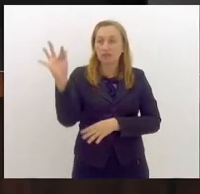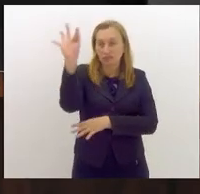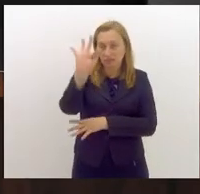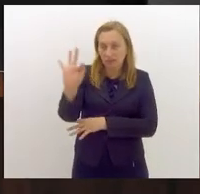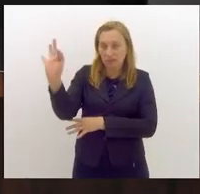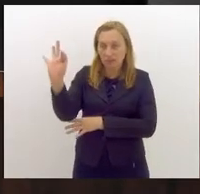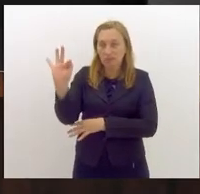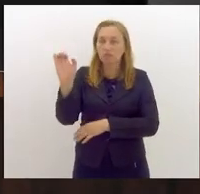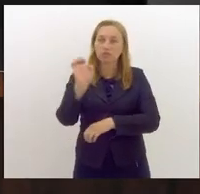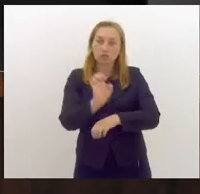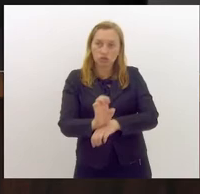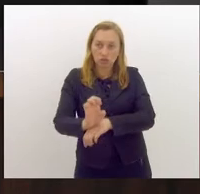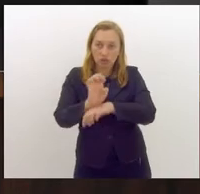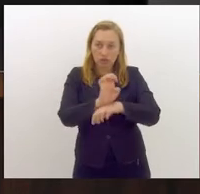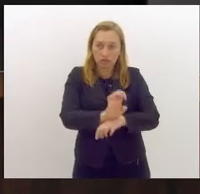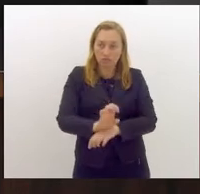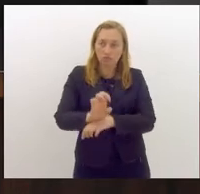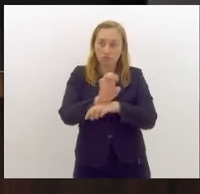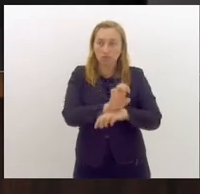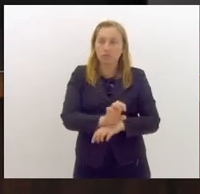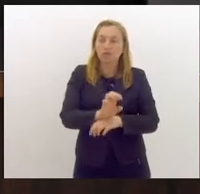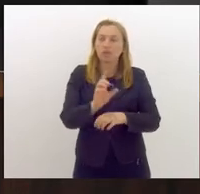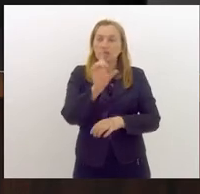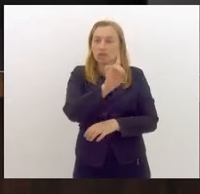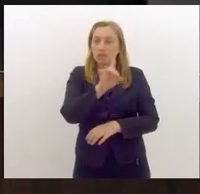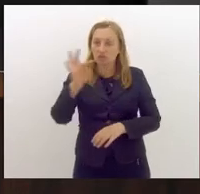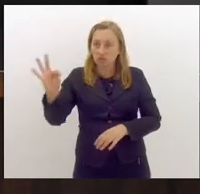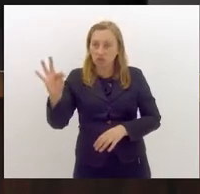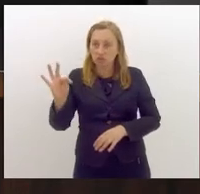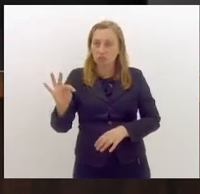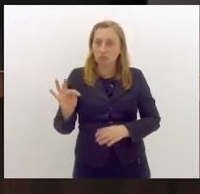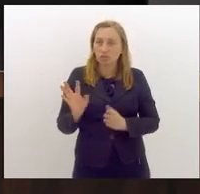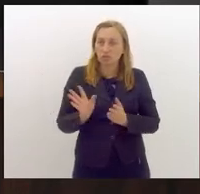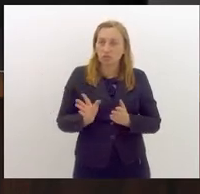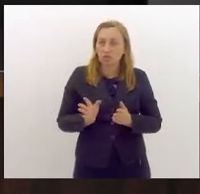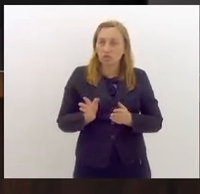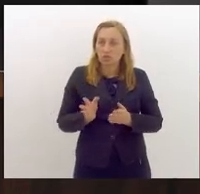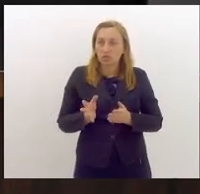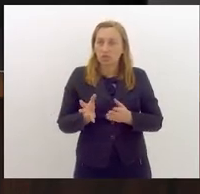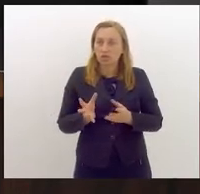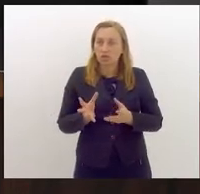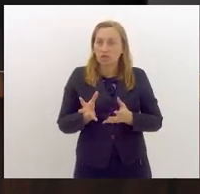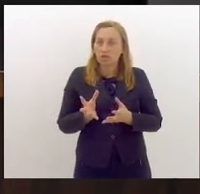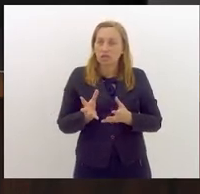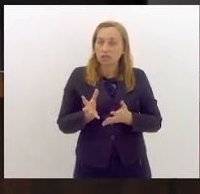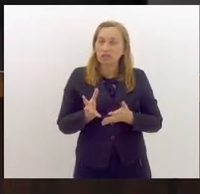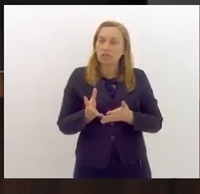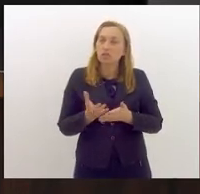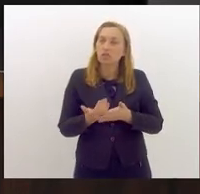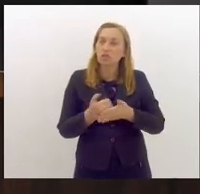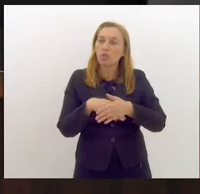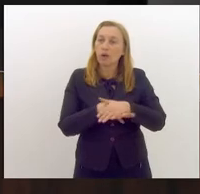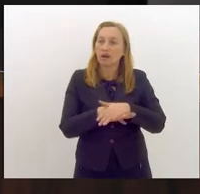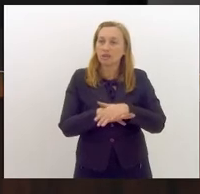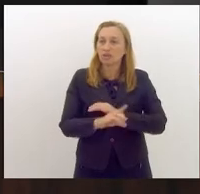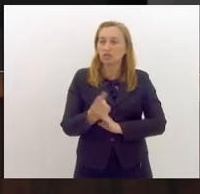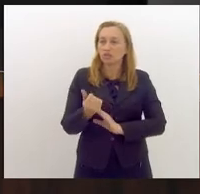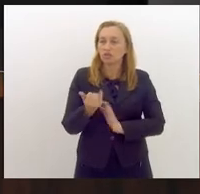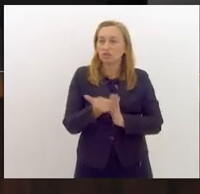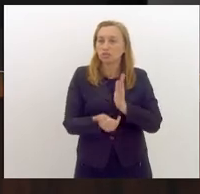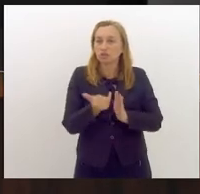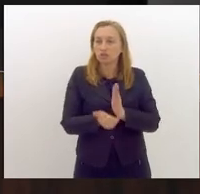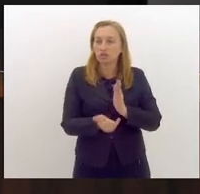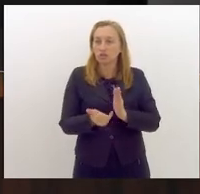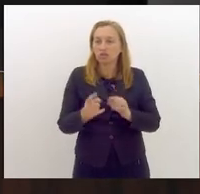Federação do estado e distrito eles retém o imposto de renda do Servidor é uma receita do Estado de